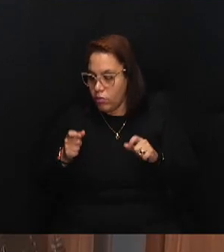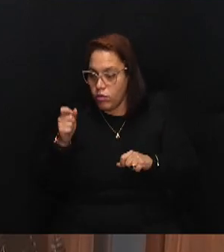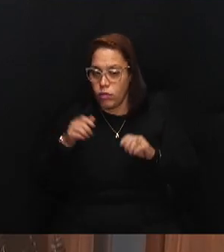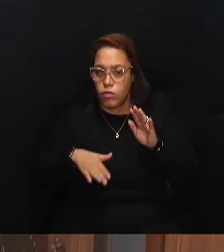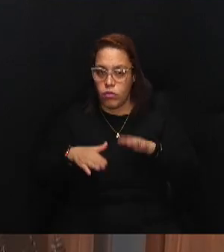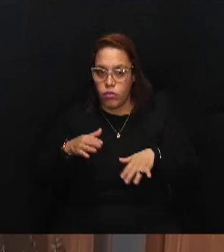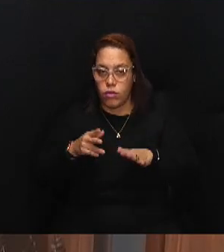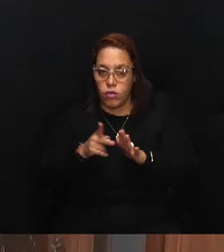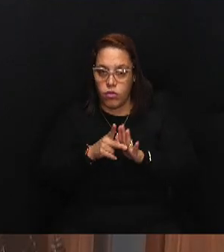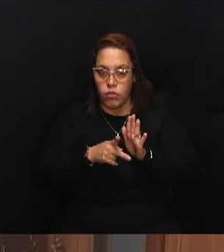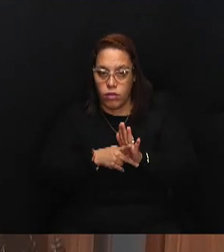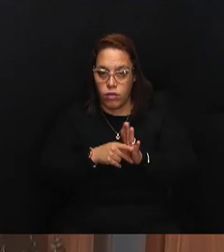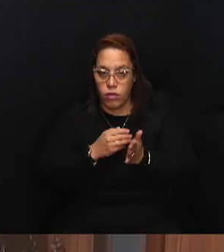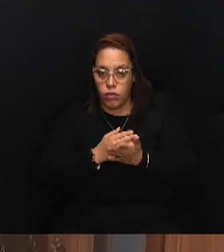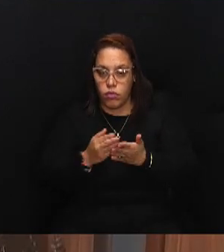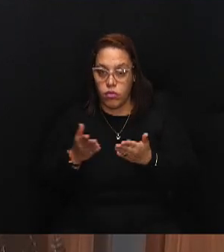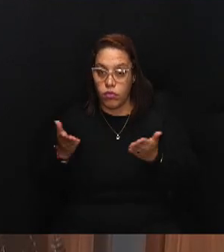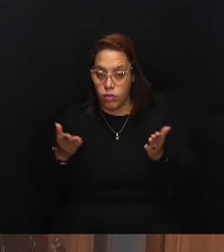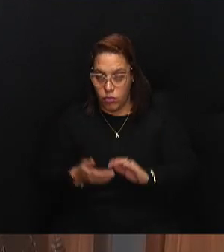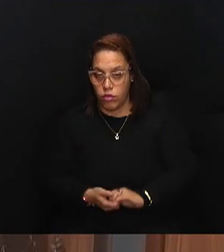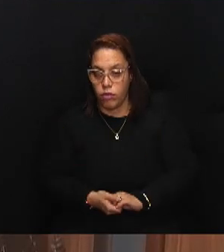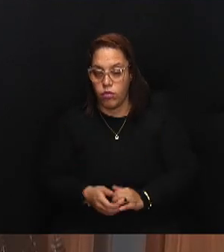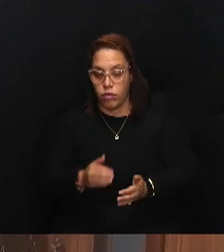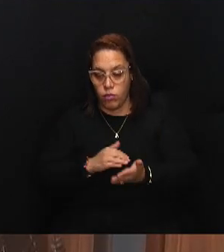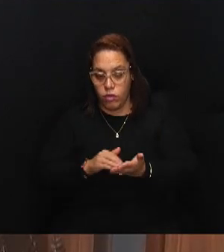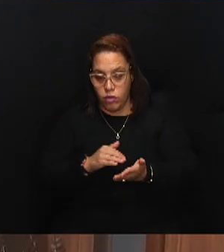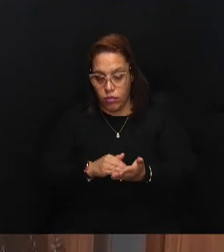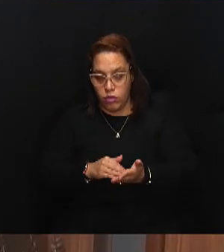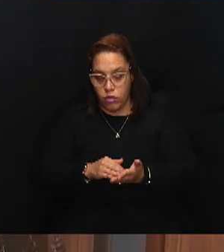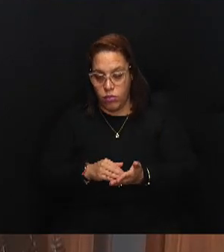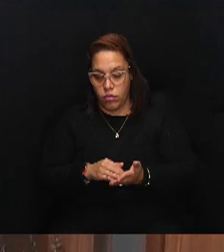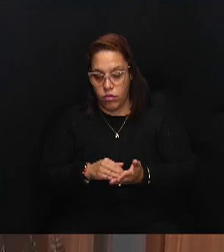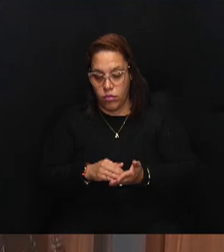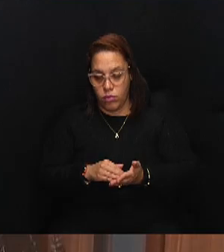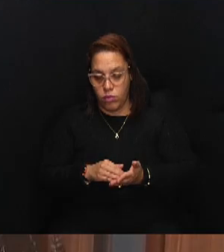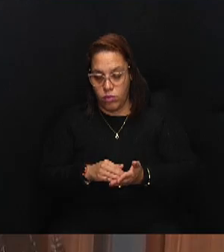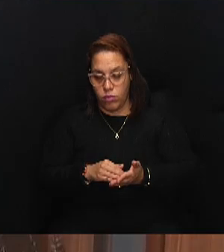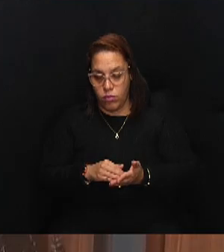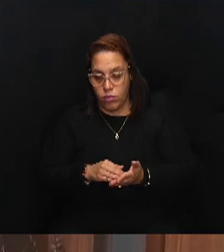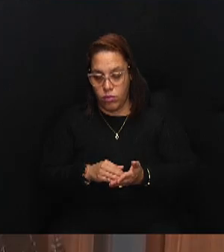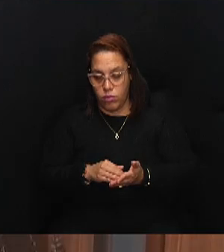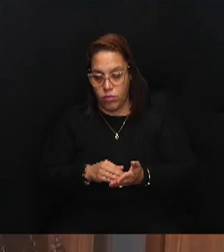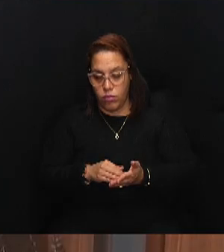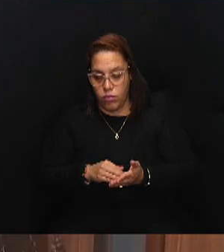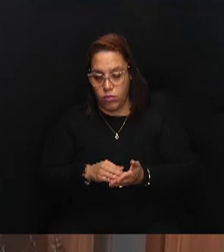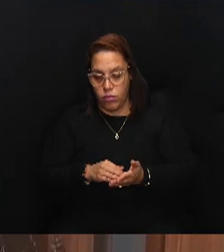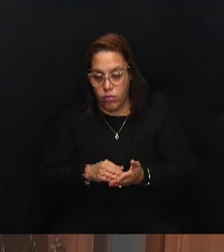O projeto se iniciou agora, né, pela Secretaria, se iniciou em